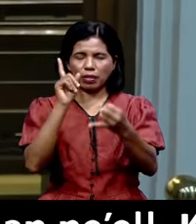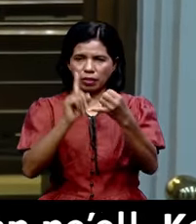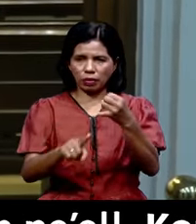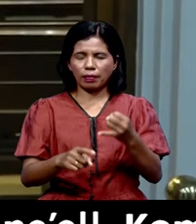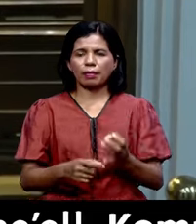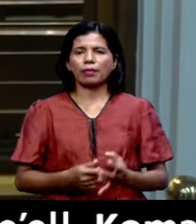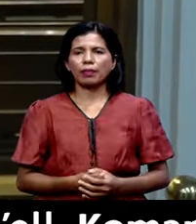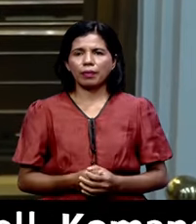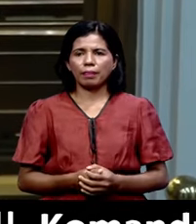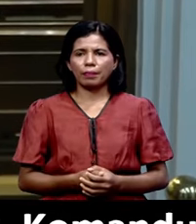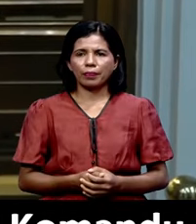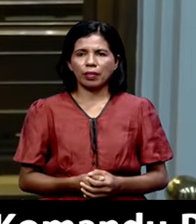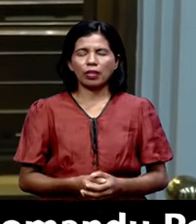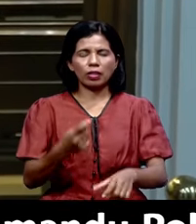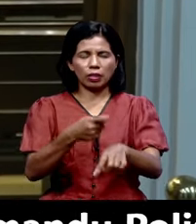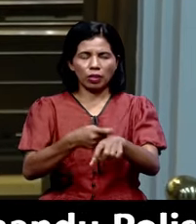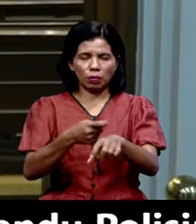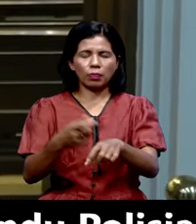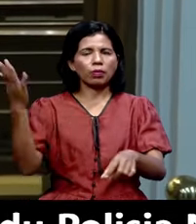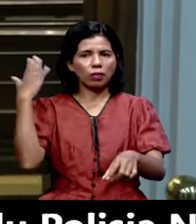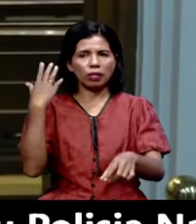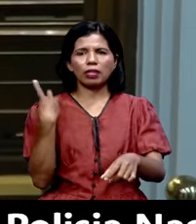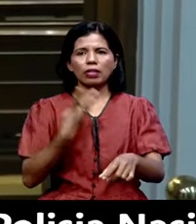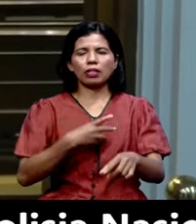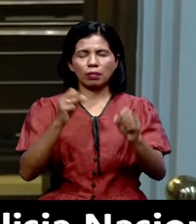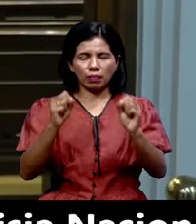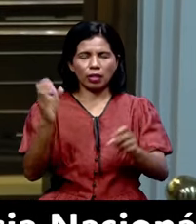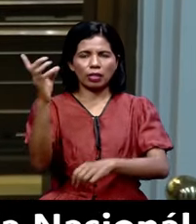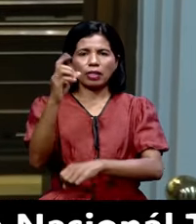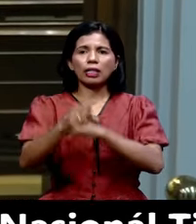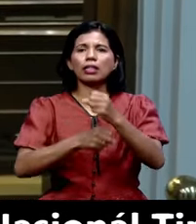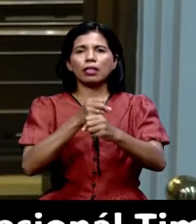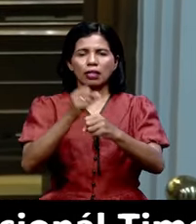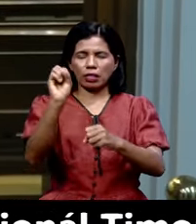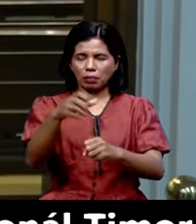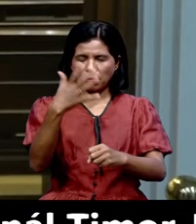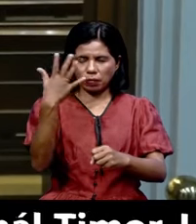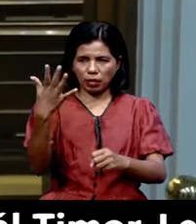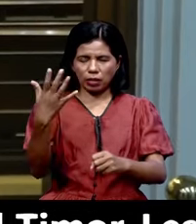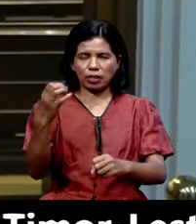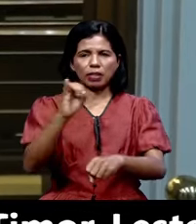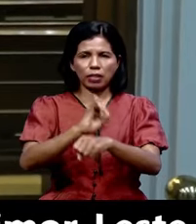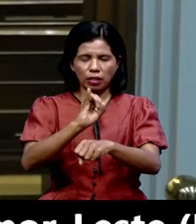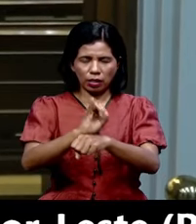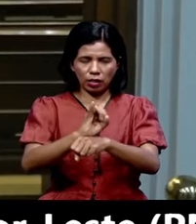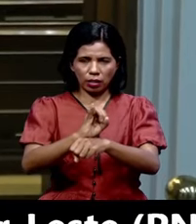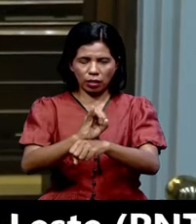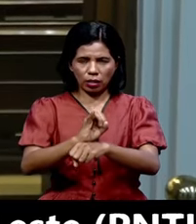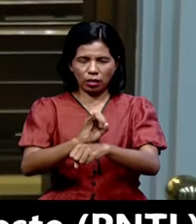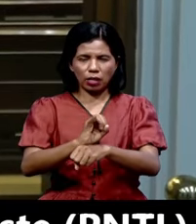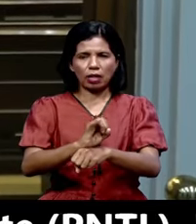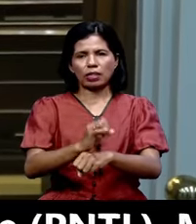e momento nevato e tabelian 15 anos depois igreja né nia condição da dun